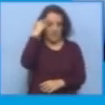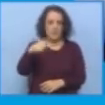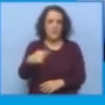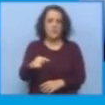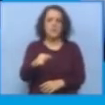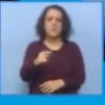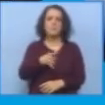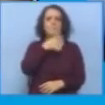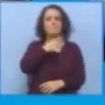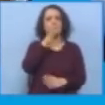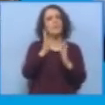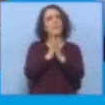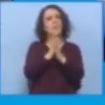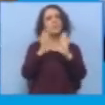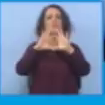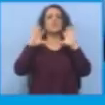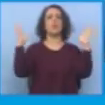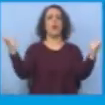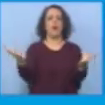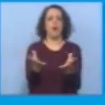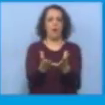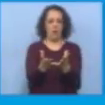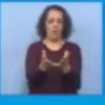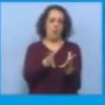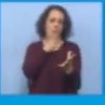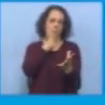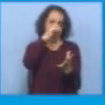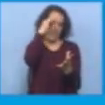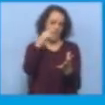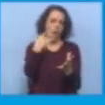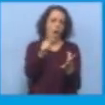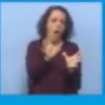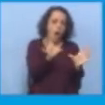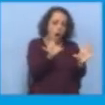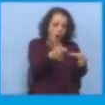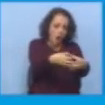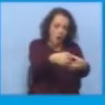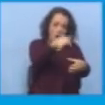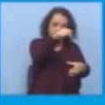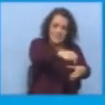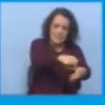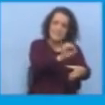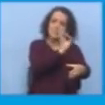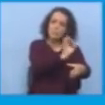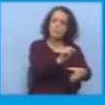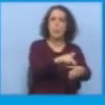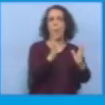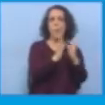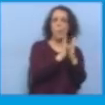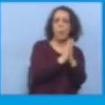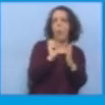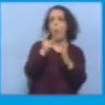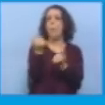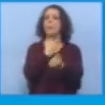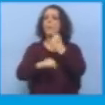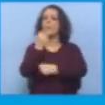Igreja assim em geral, quer dizer, eu acho que há comunidades em concreto, onde comunidades sejam paroquiais, sejam de movimentos,